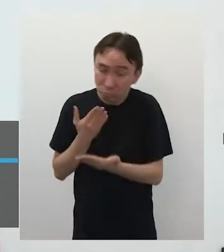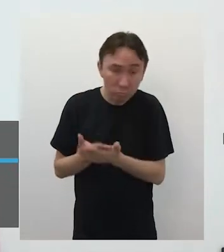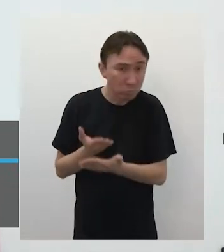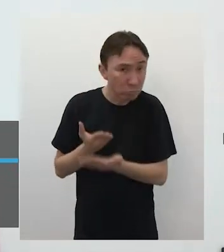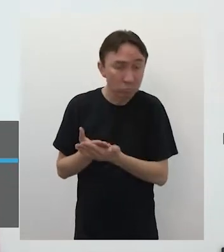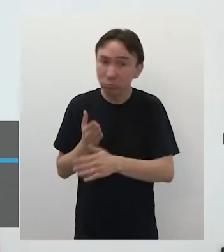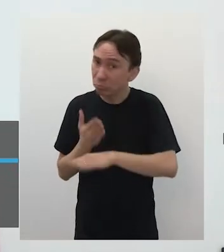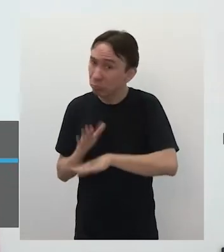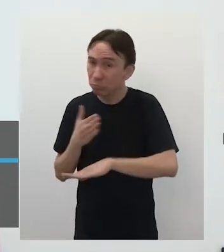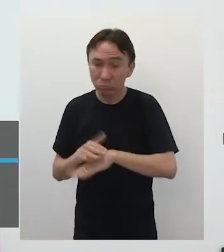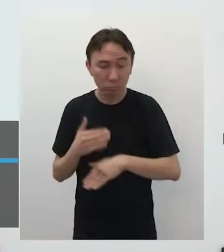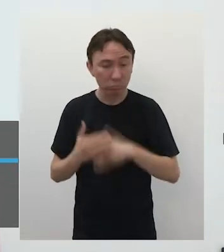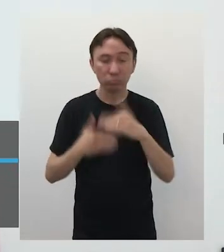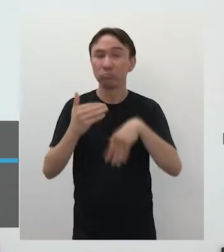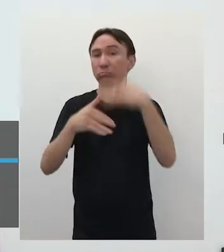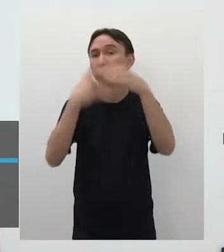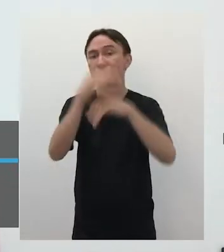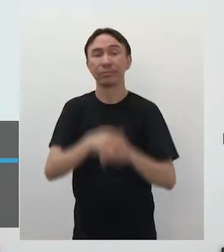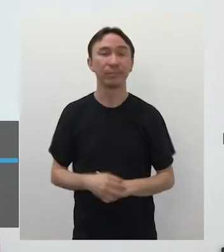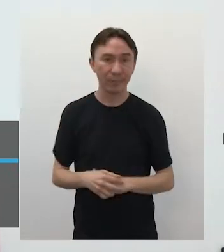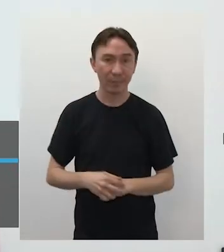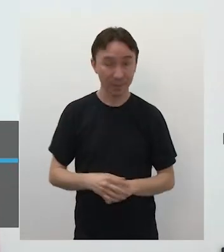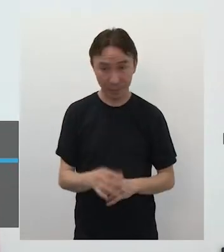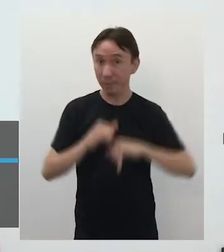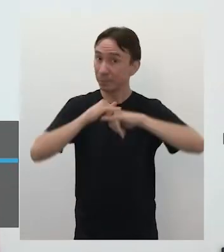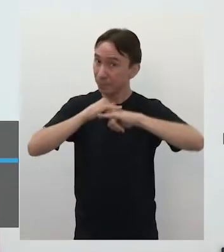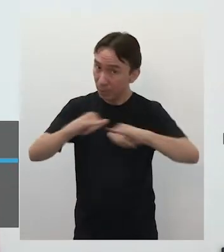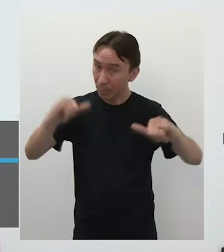que os desafios,